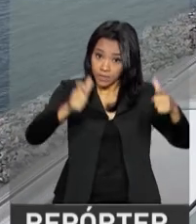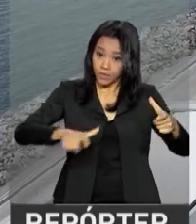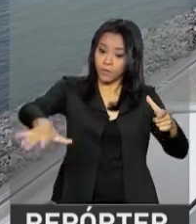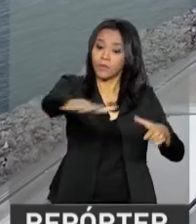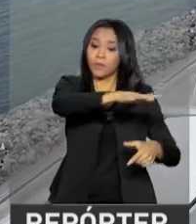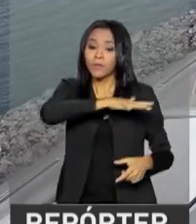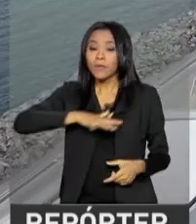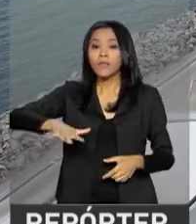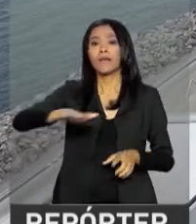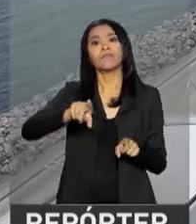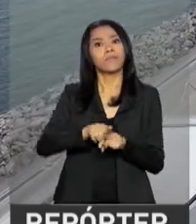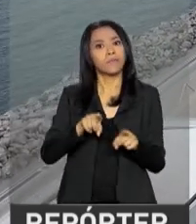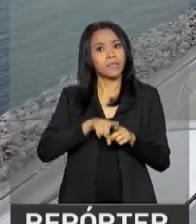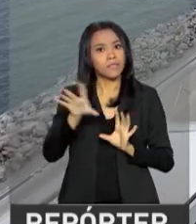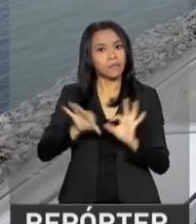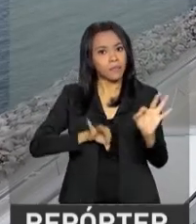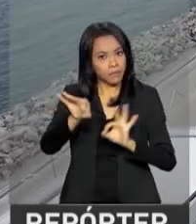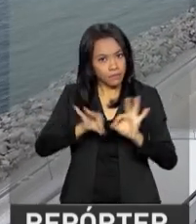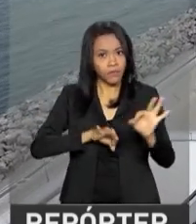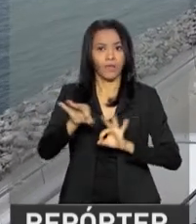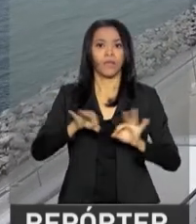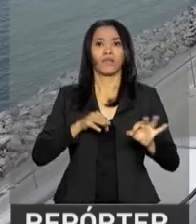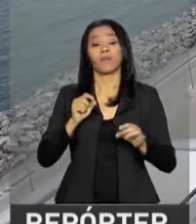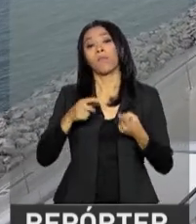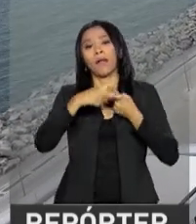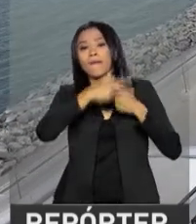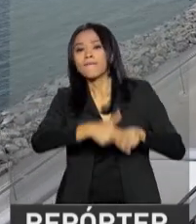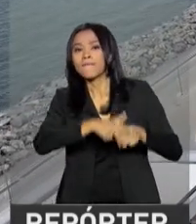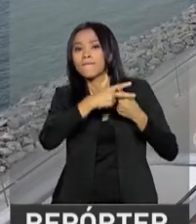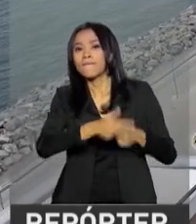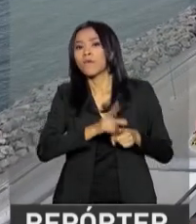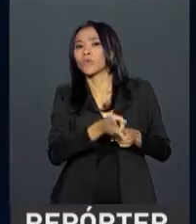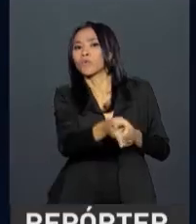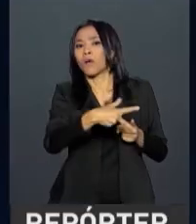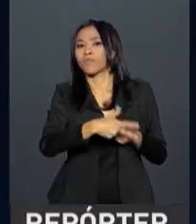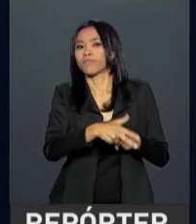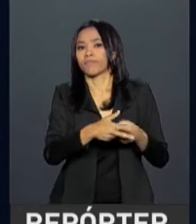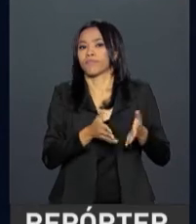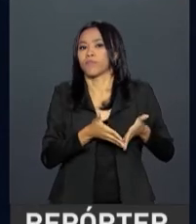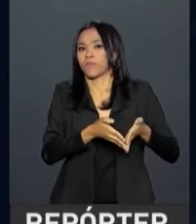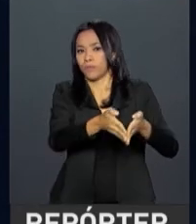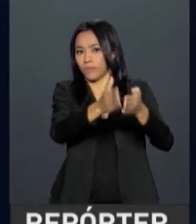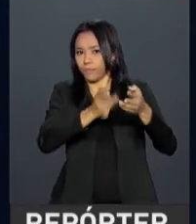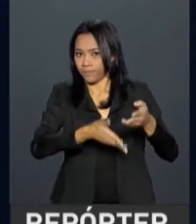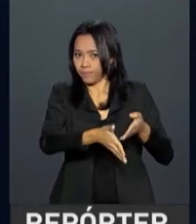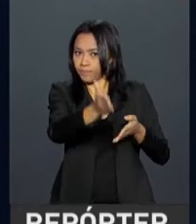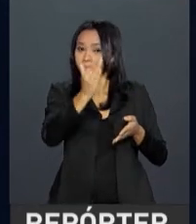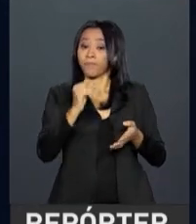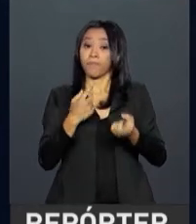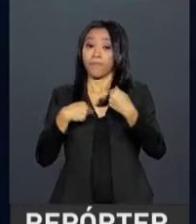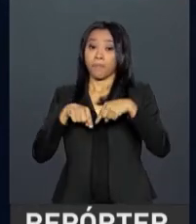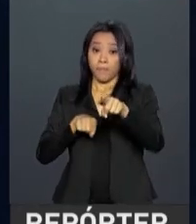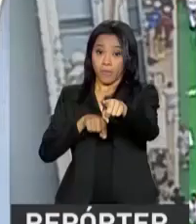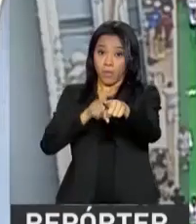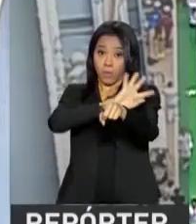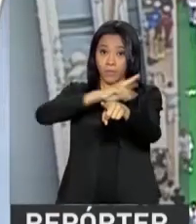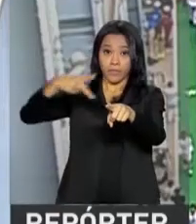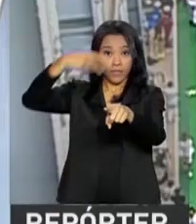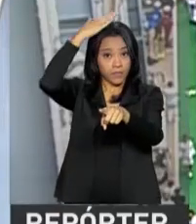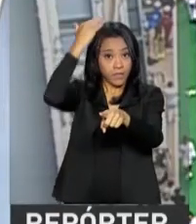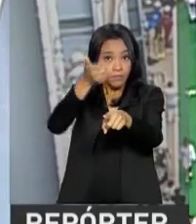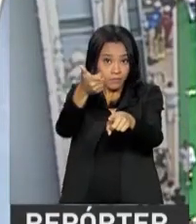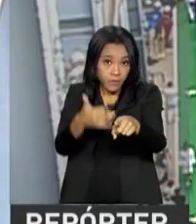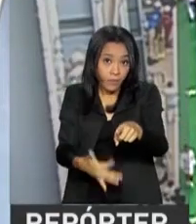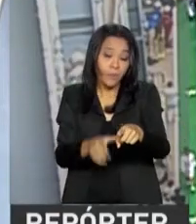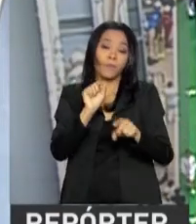está se preparando para operar e fazer a manutenção das embarcações. O presidente Michel Temer destacou que os benefícios